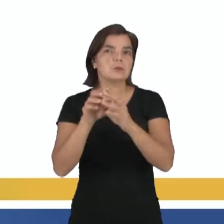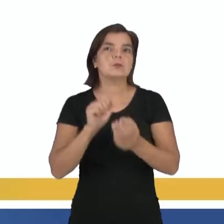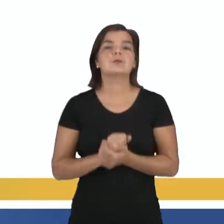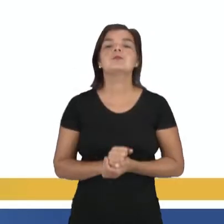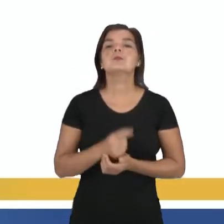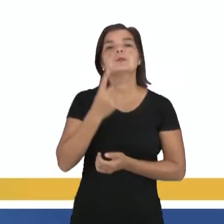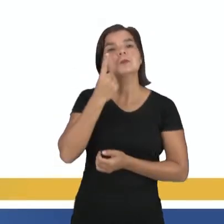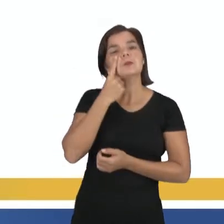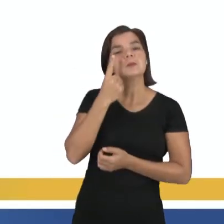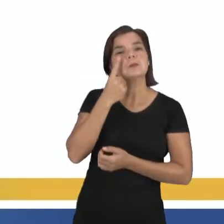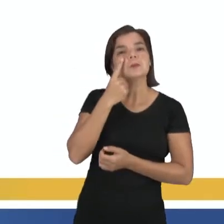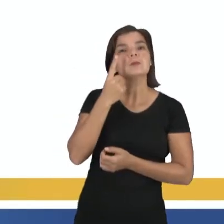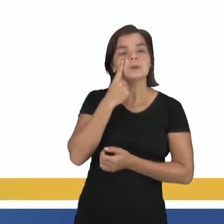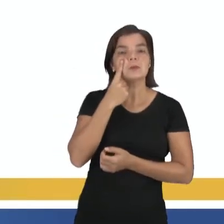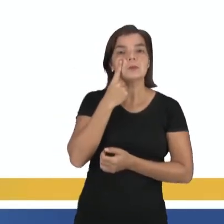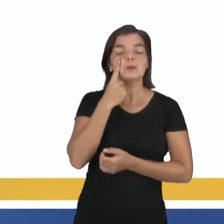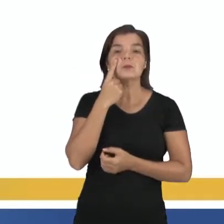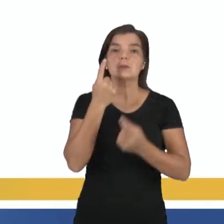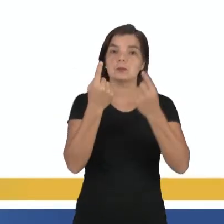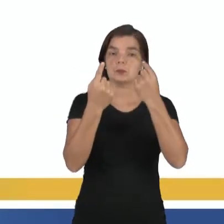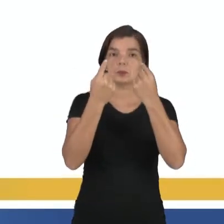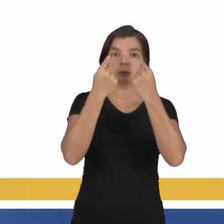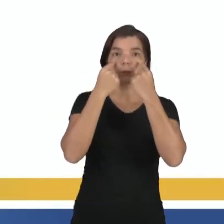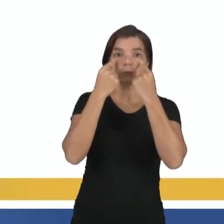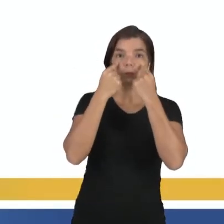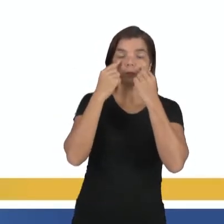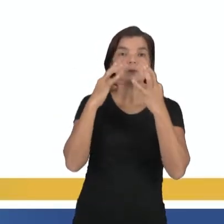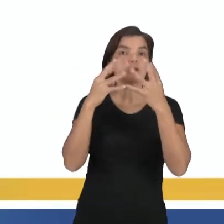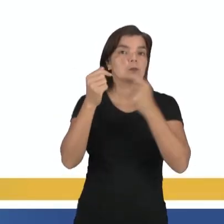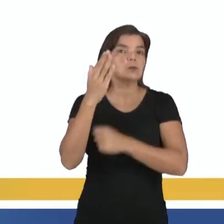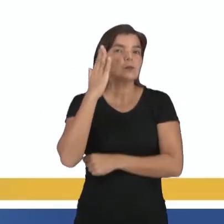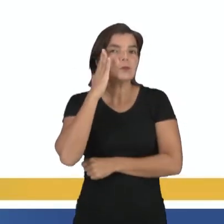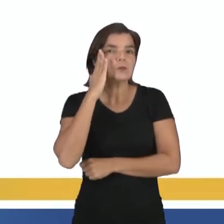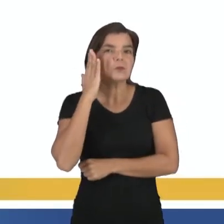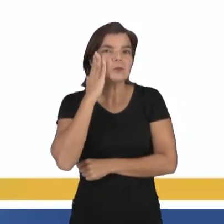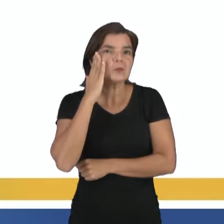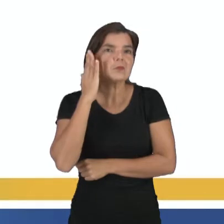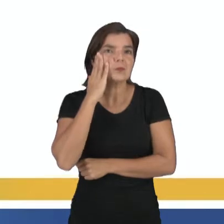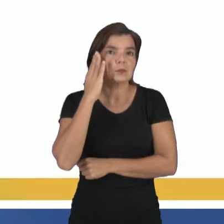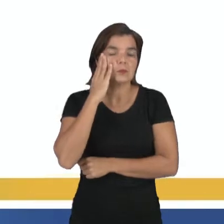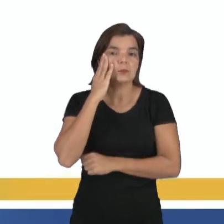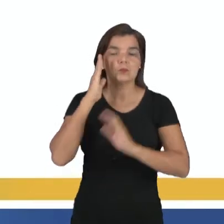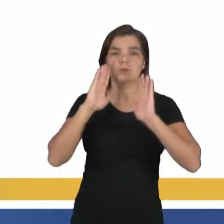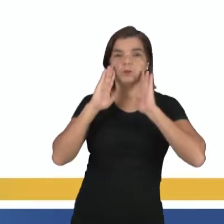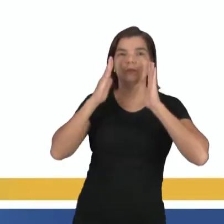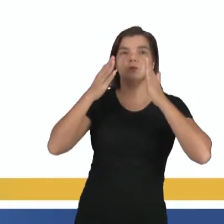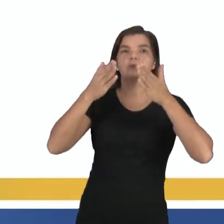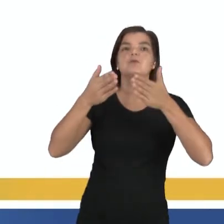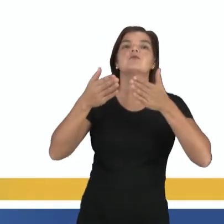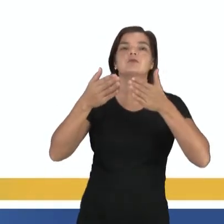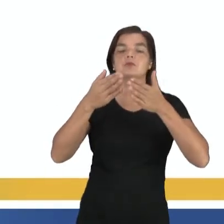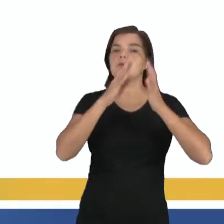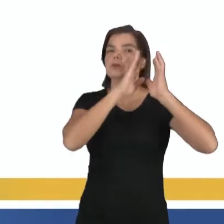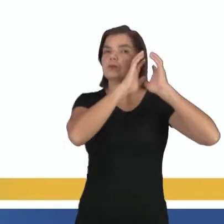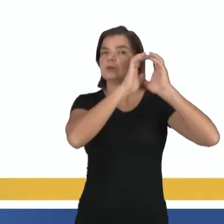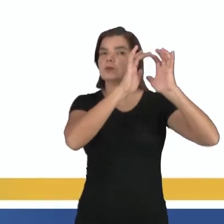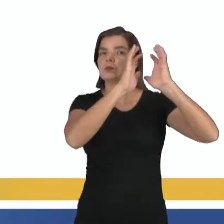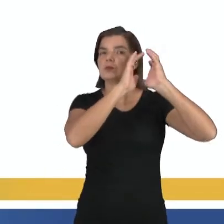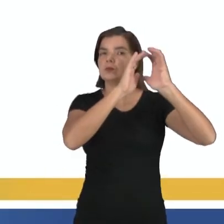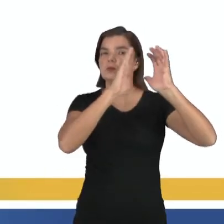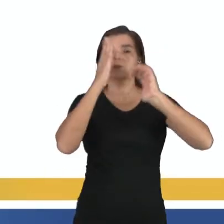luz que entram nos nossos olhos, tem toda uma interpretação, o foco é gerado e aí o nosso cérebro